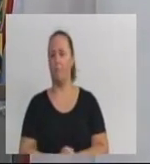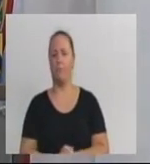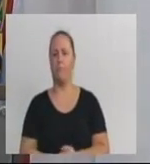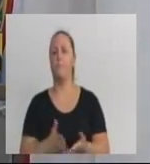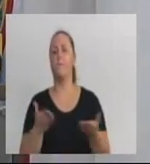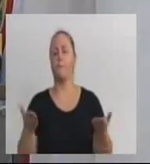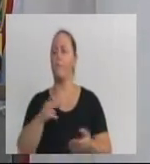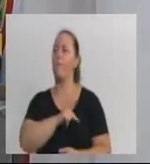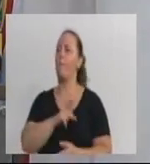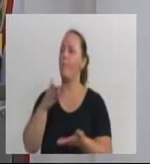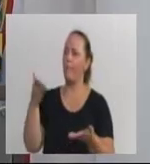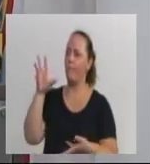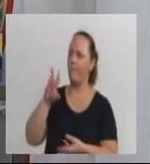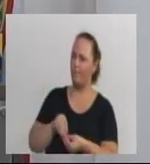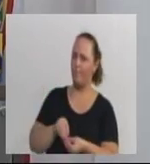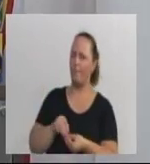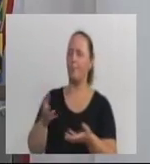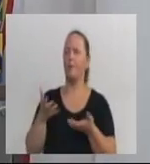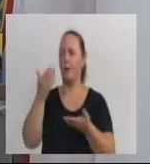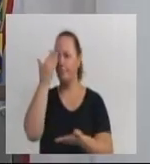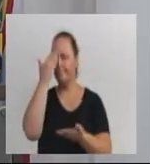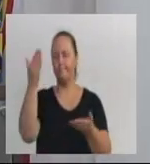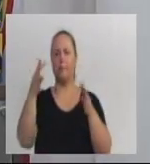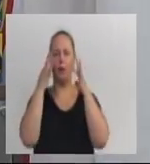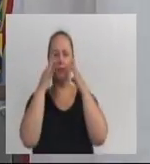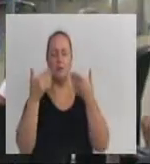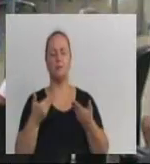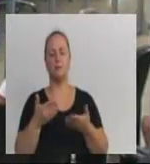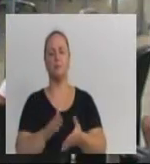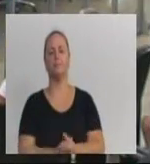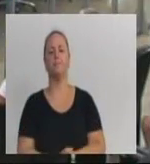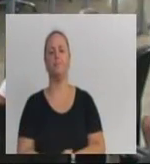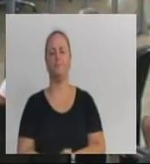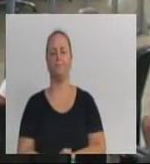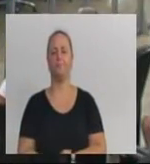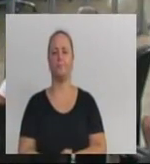que eu tinha nessa tarde. Quero aqui agradecer a atenção de todos.